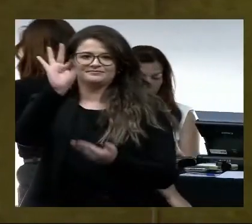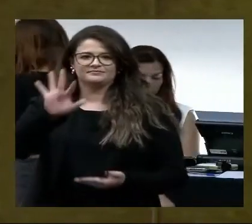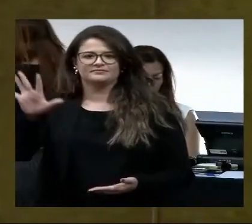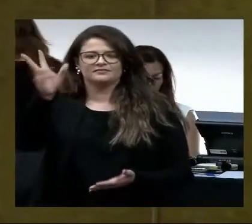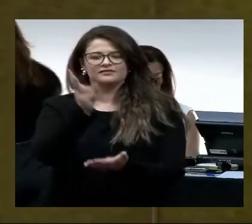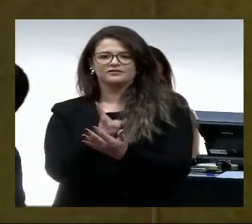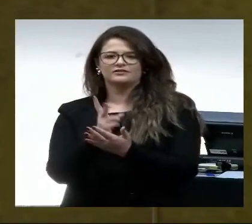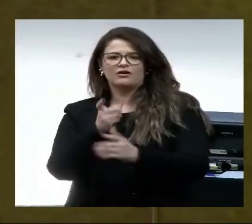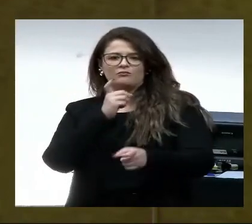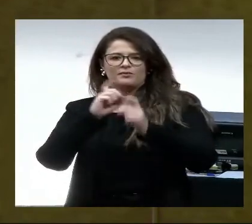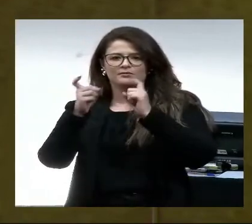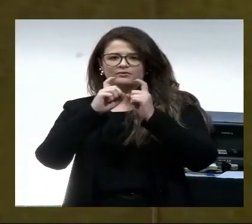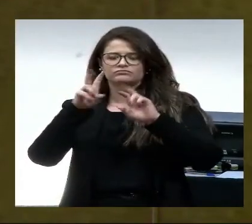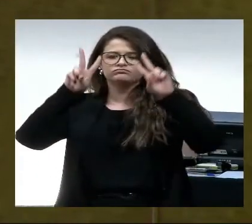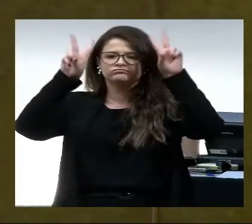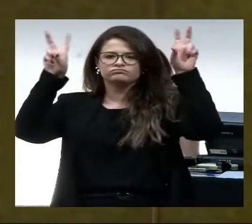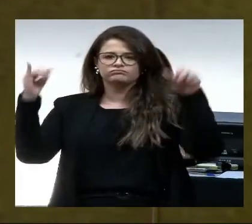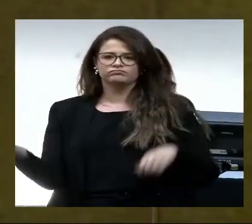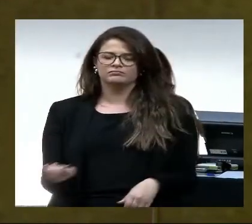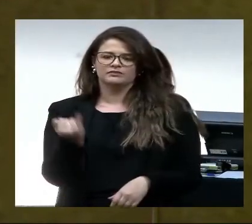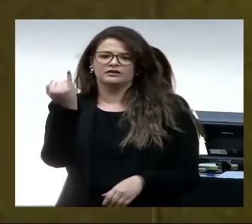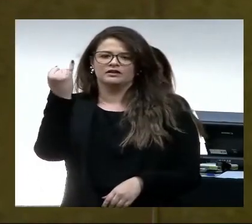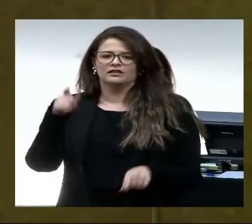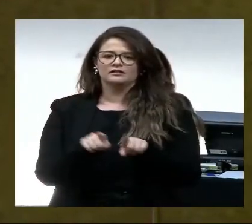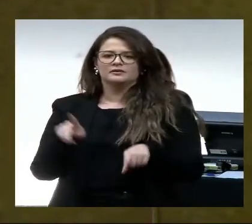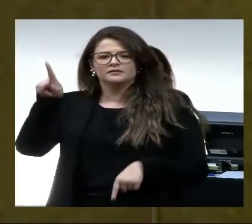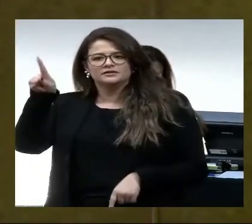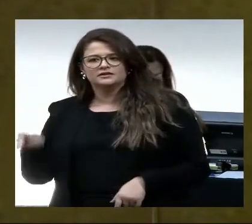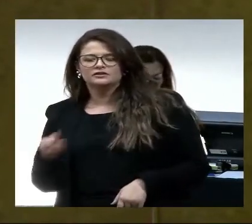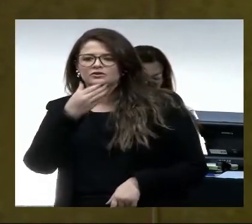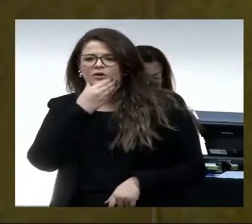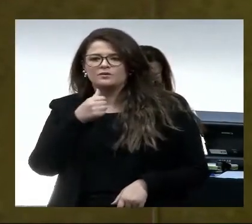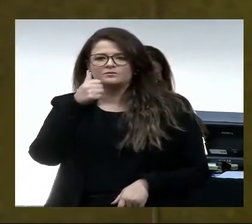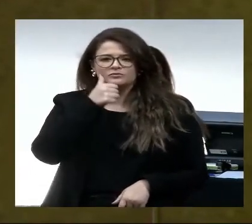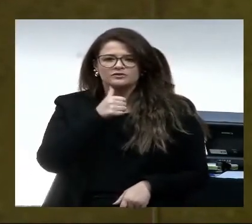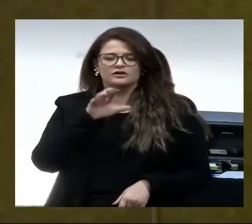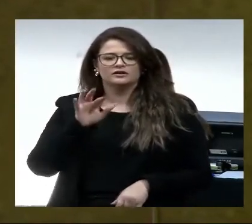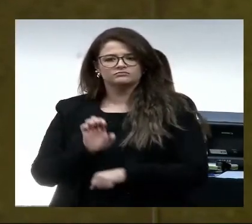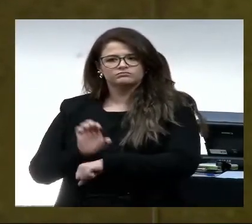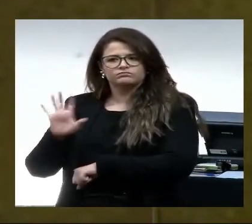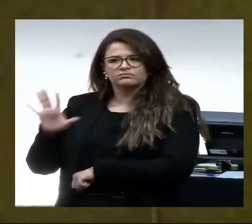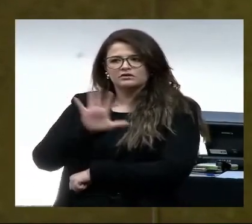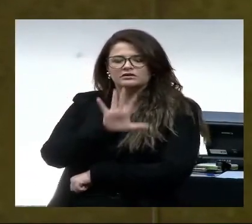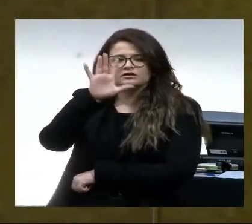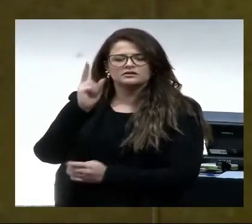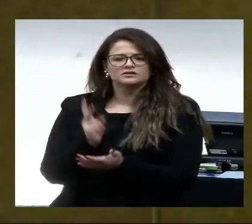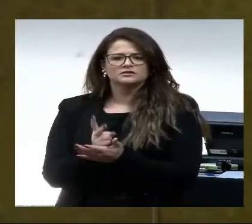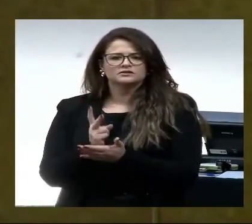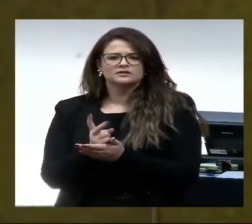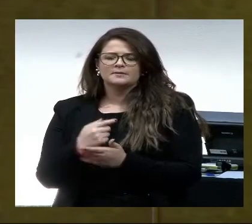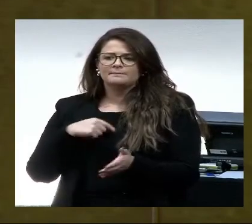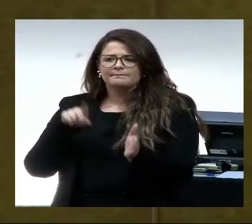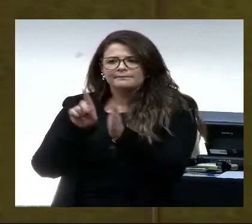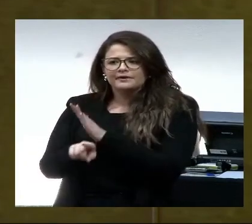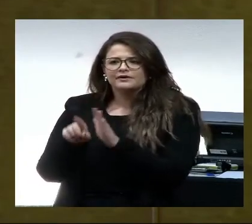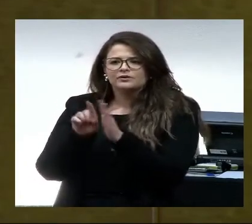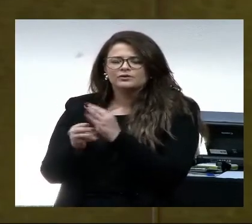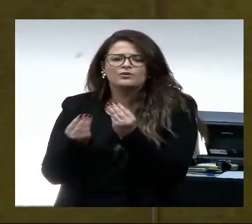matérias relevantes. As presidentes e os presidentes de seccionais serão constantemente consultados, como